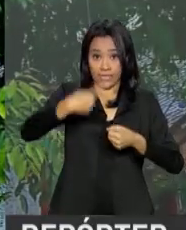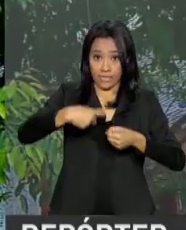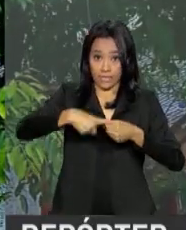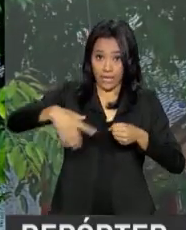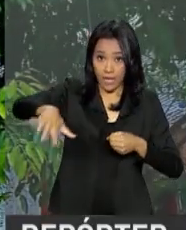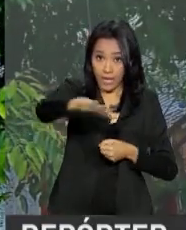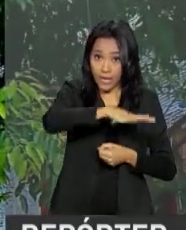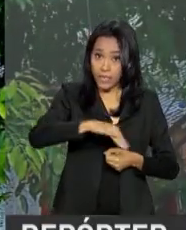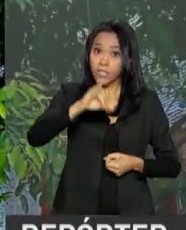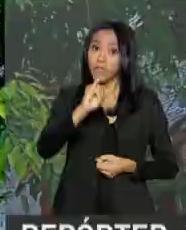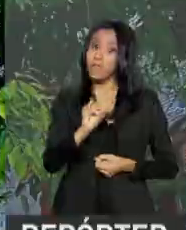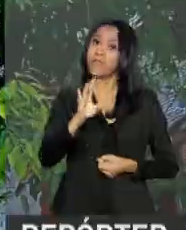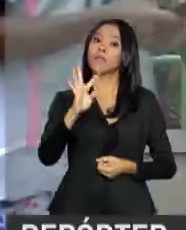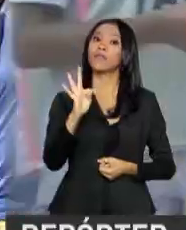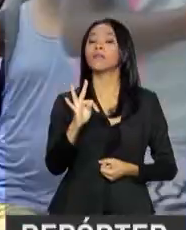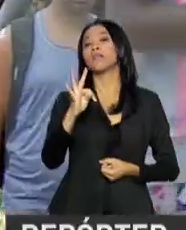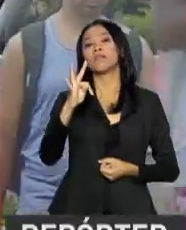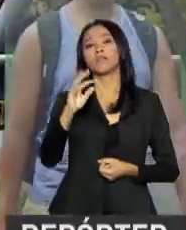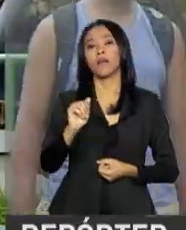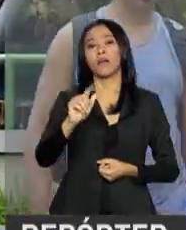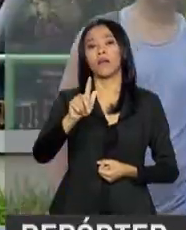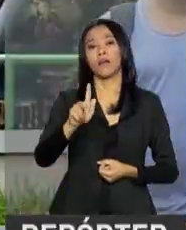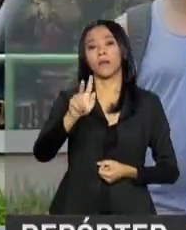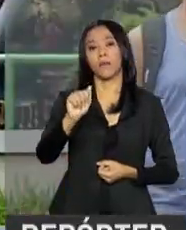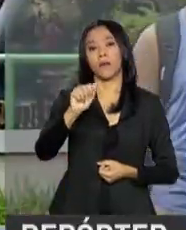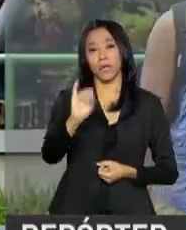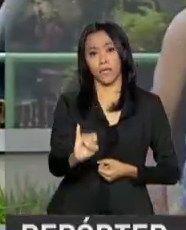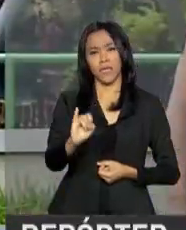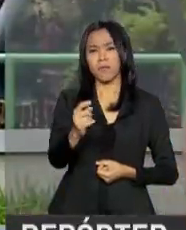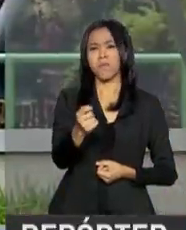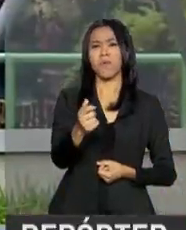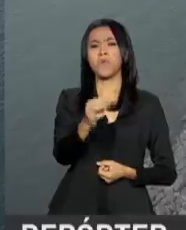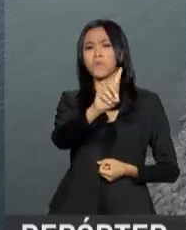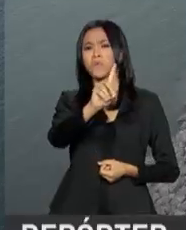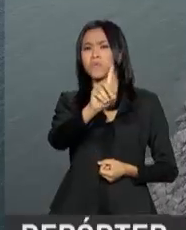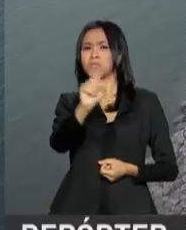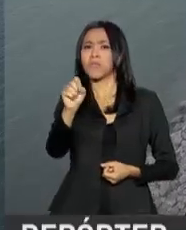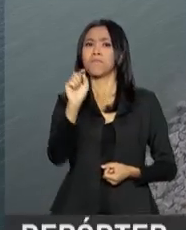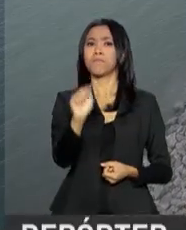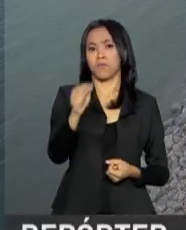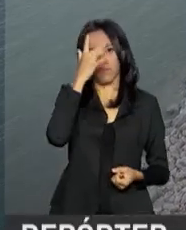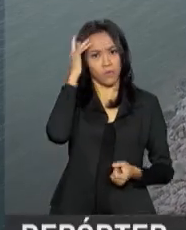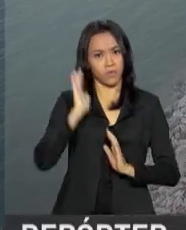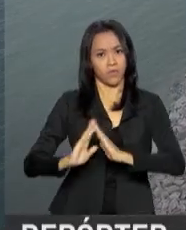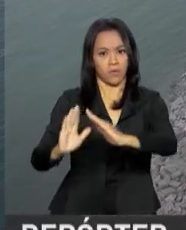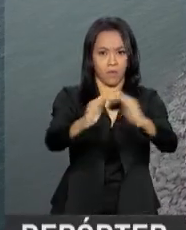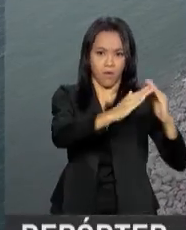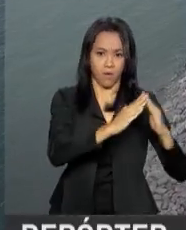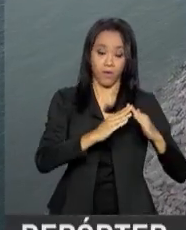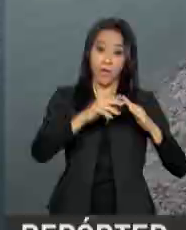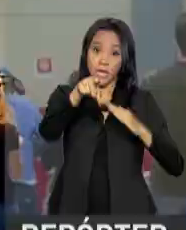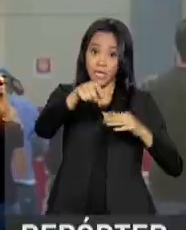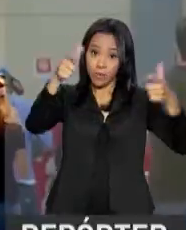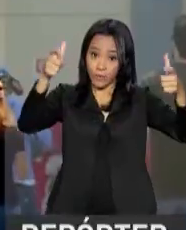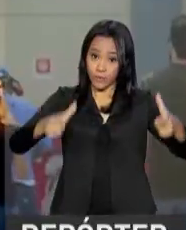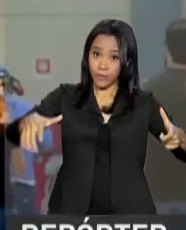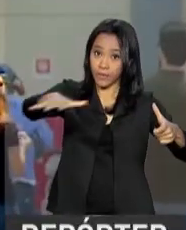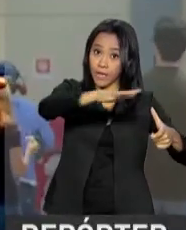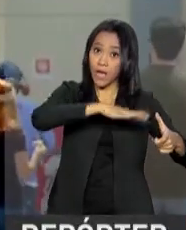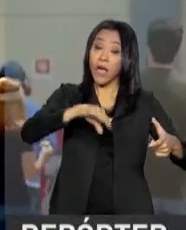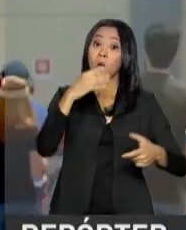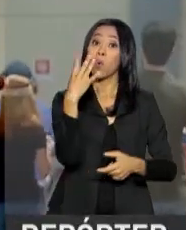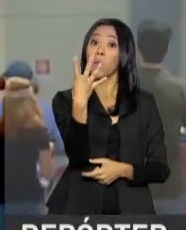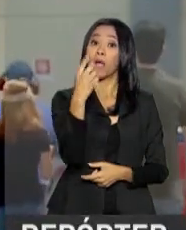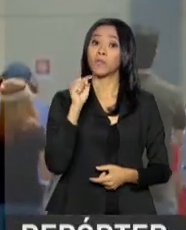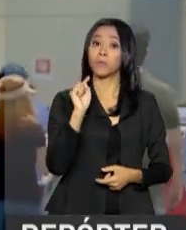na região metropolitana do Rio, tem pouco mais de 100 mil habitantes. O complexo naval é hoje responsável por